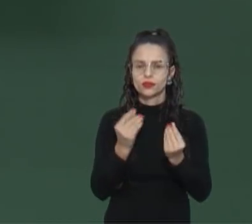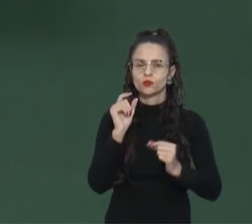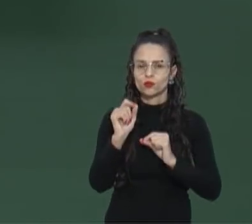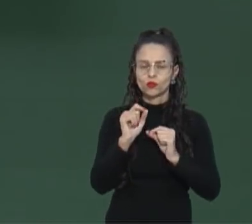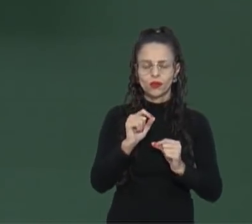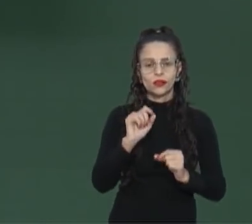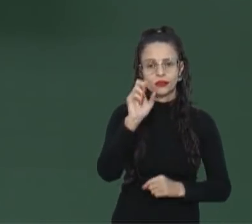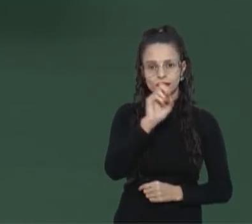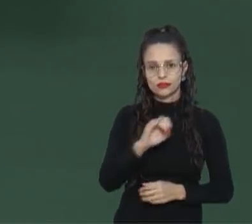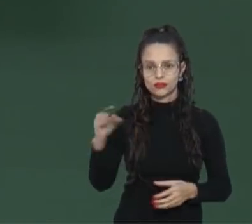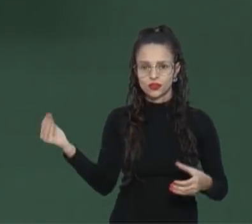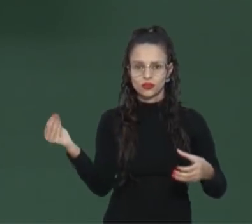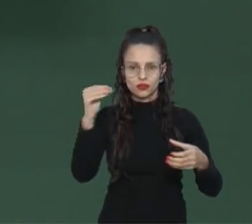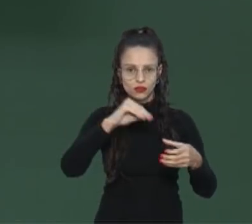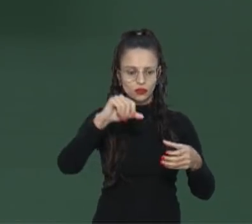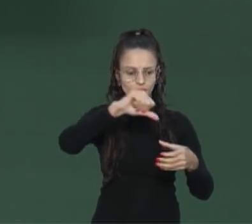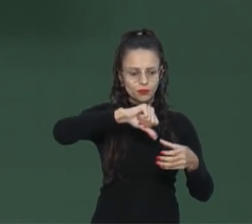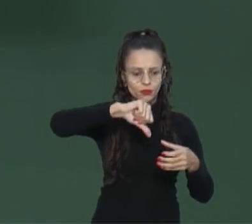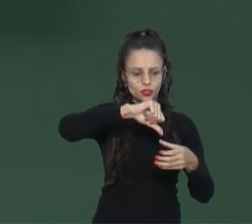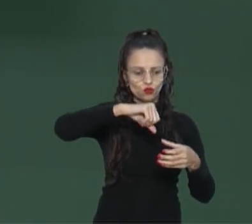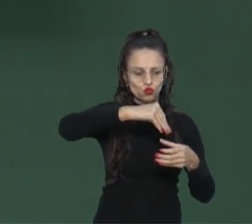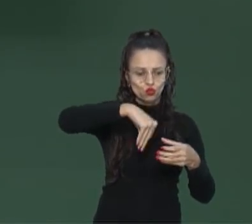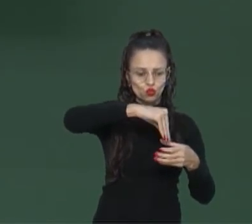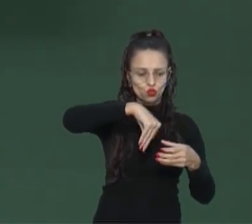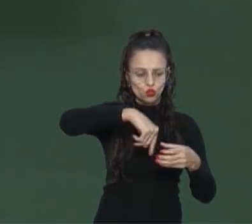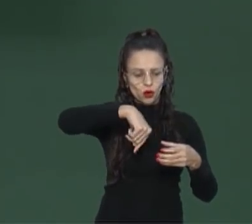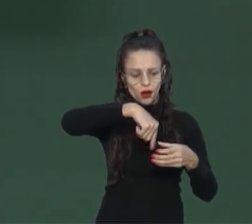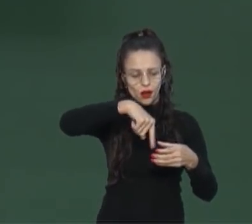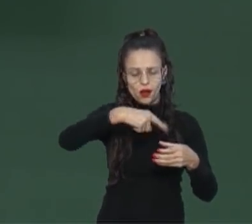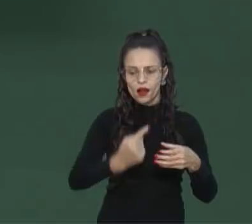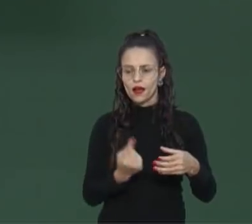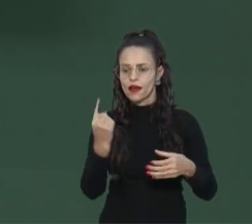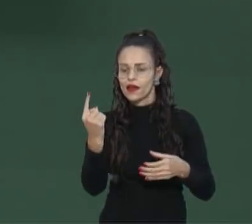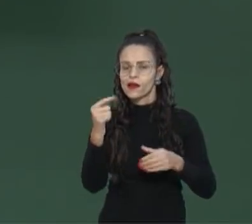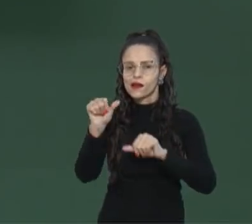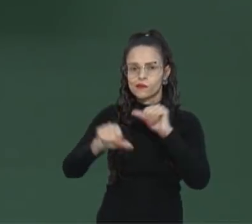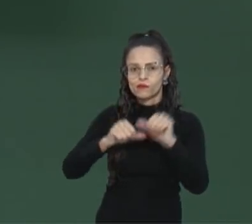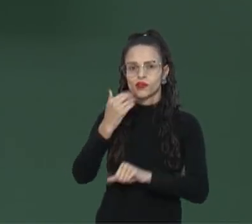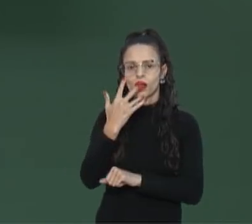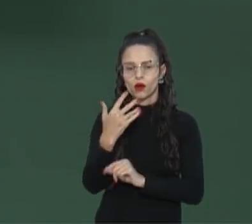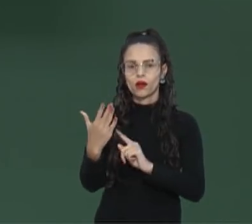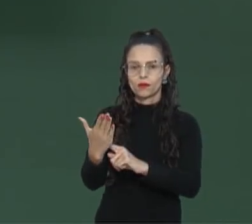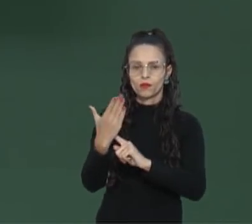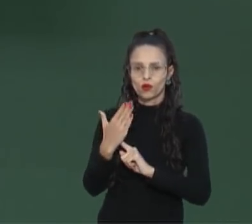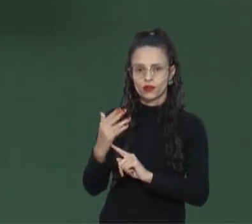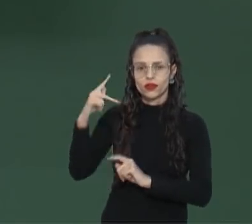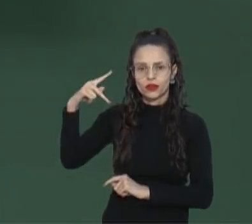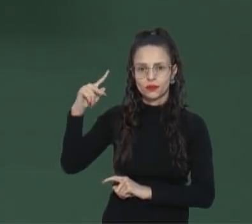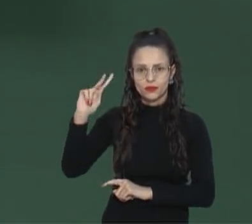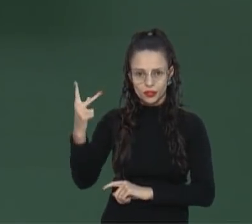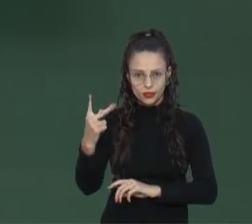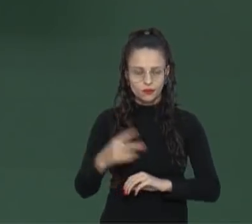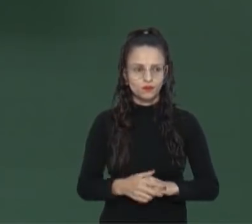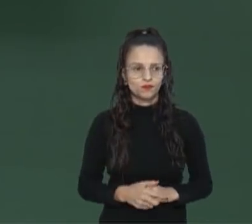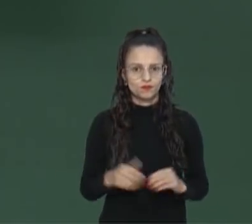você mistura com a solução, elas mudam de cor para nos dizer o valor do pH. Tá bom?